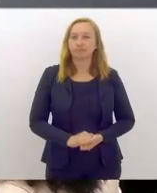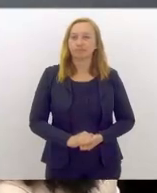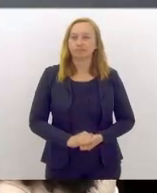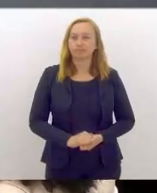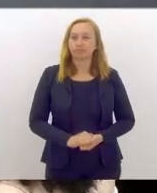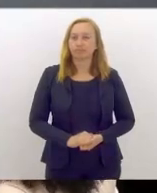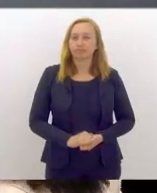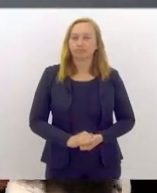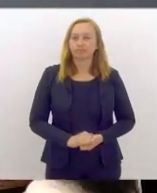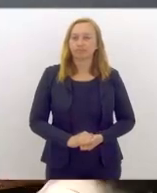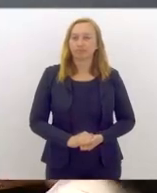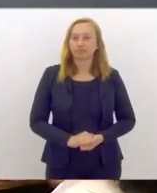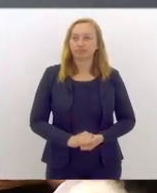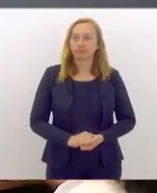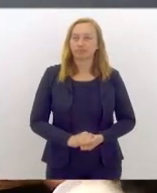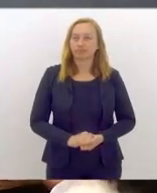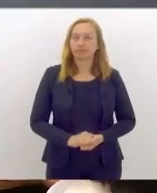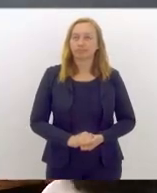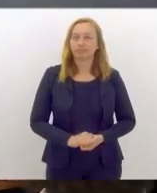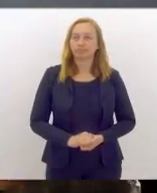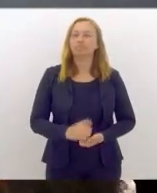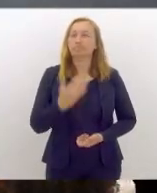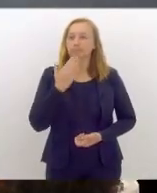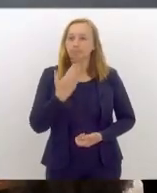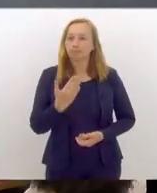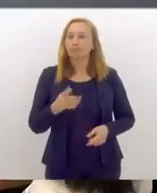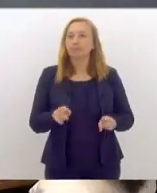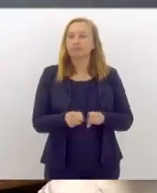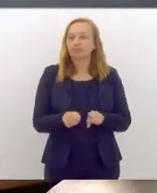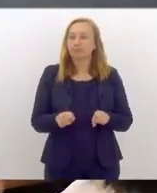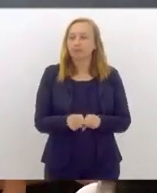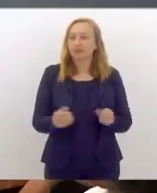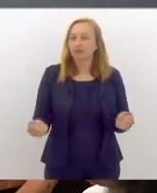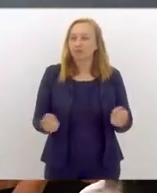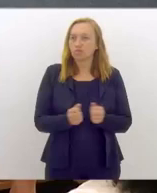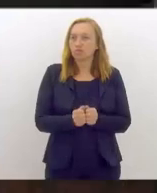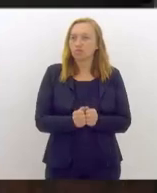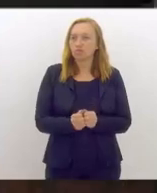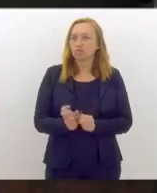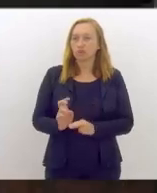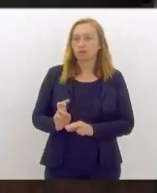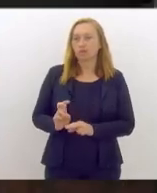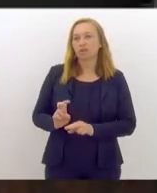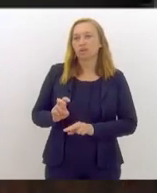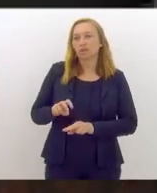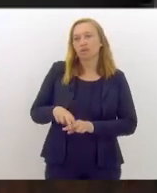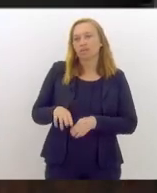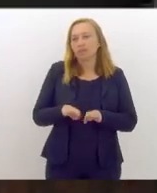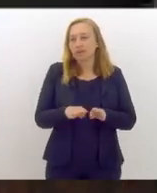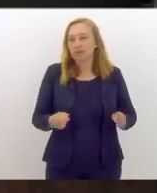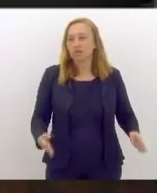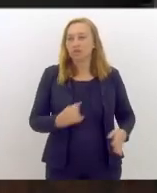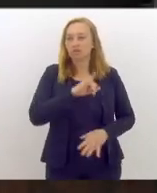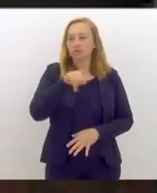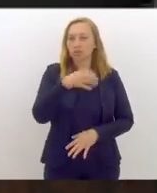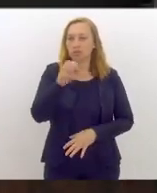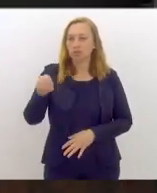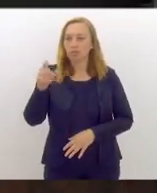gostaria de pedir também para compor a mesa é o seu João Paulo Garcia